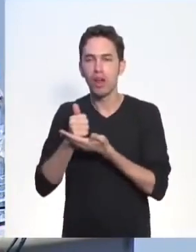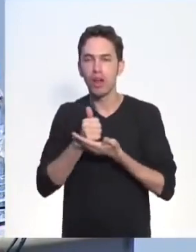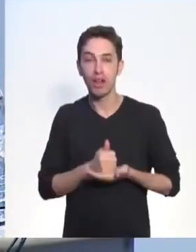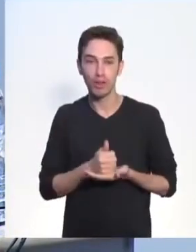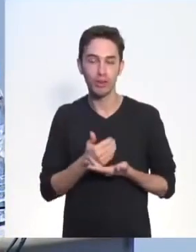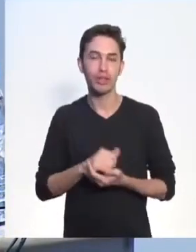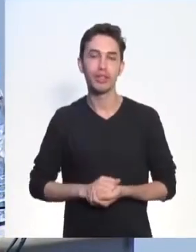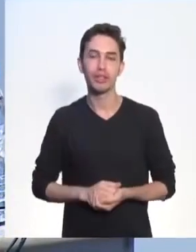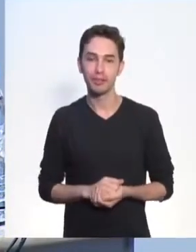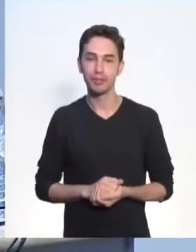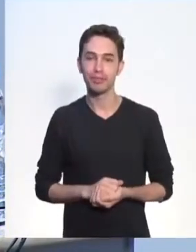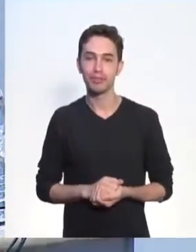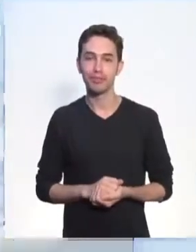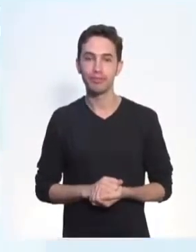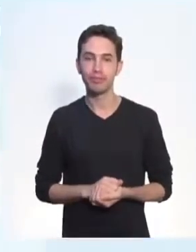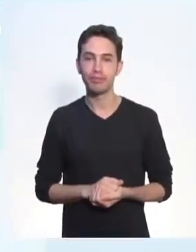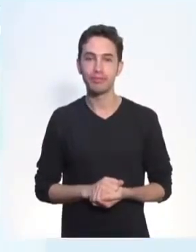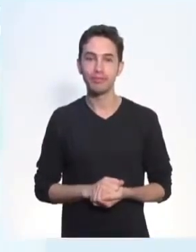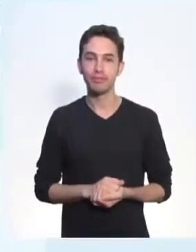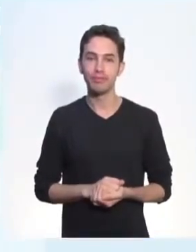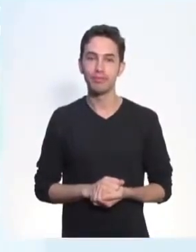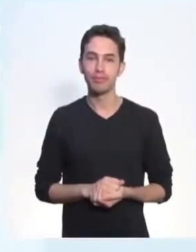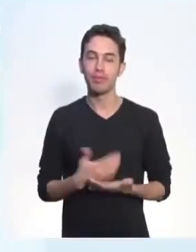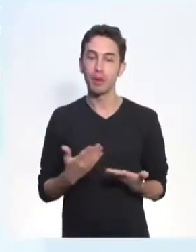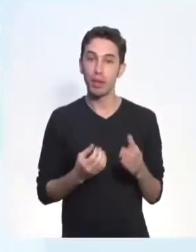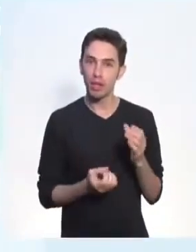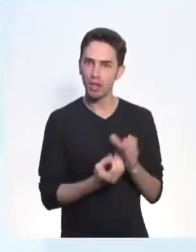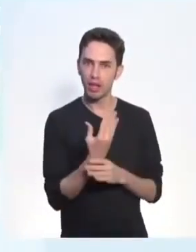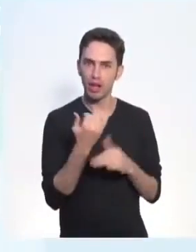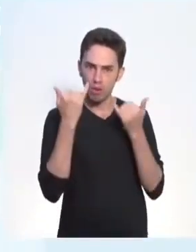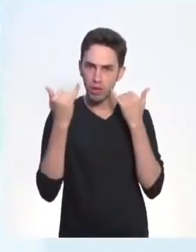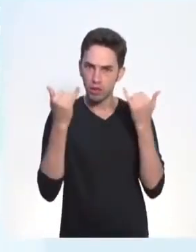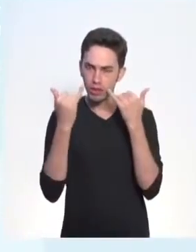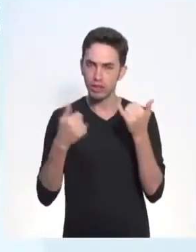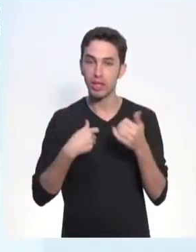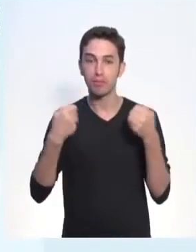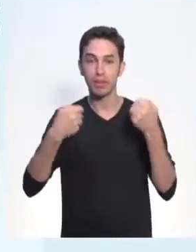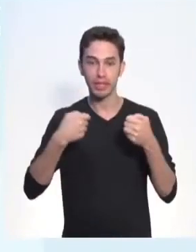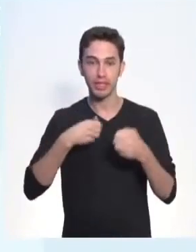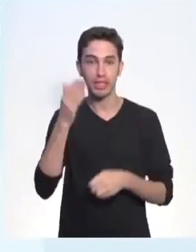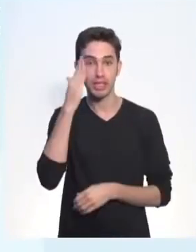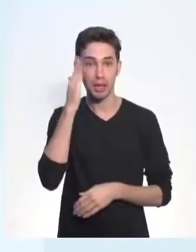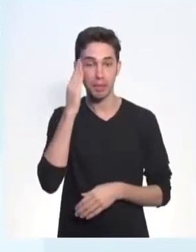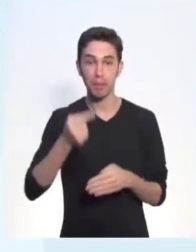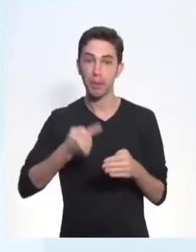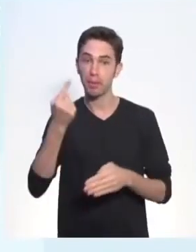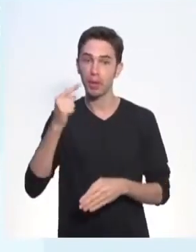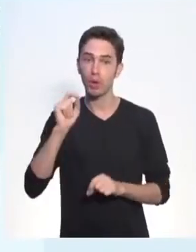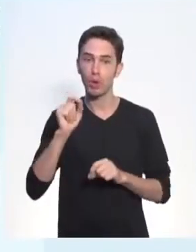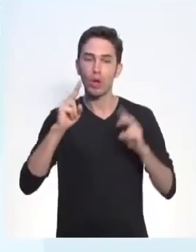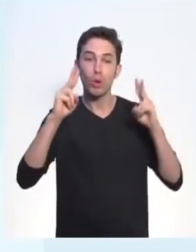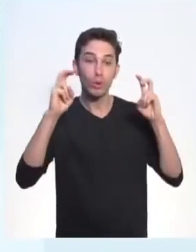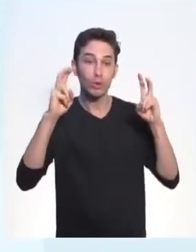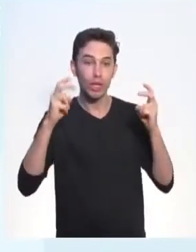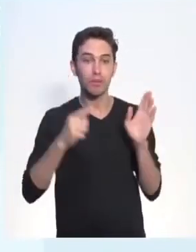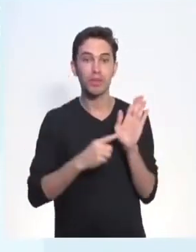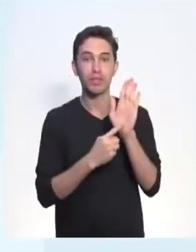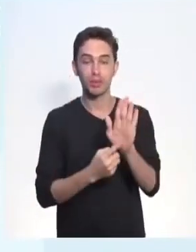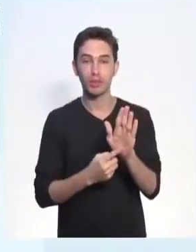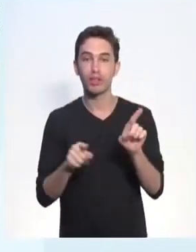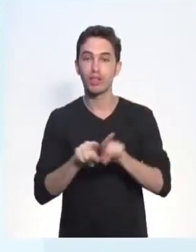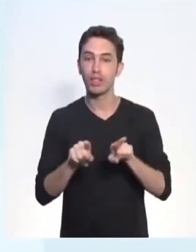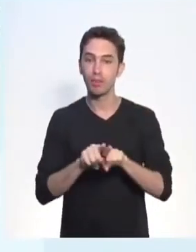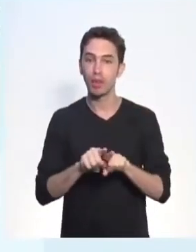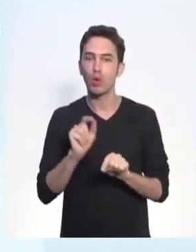certo? Vamos lá. Para produzir uma notícia, é necessário saber primeiro o assunto a ser apresentado e